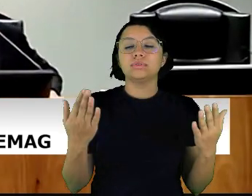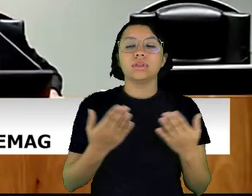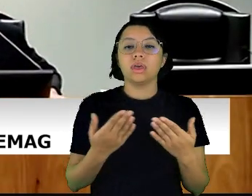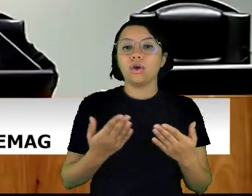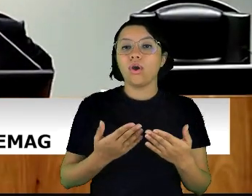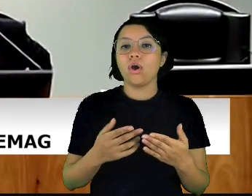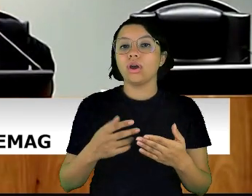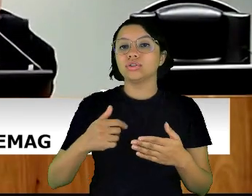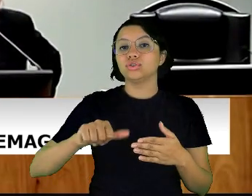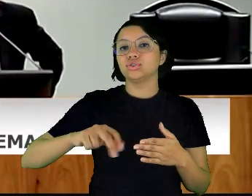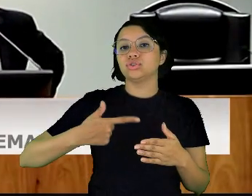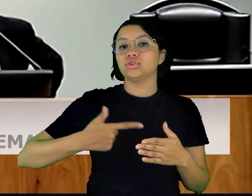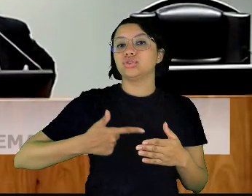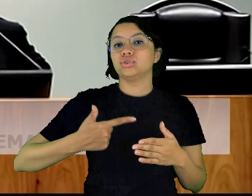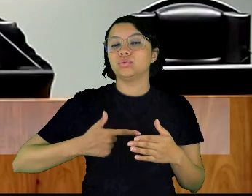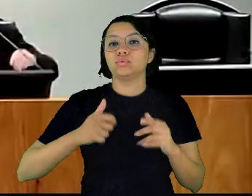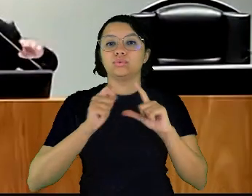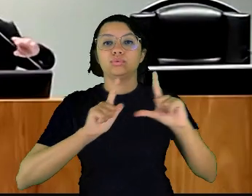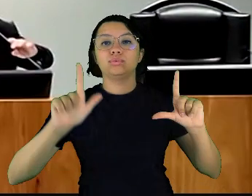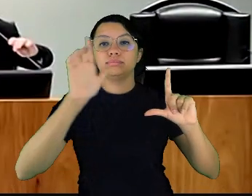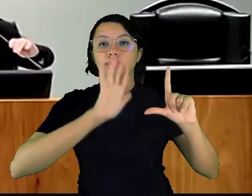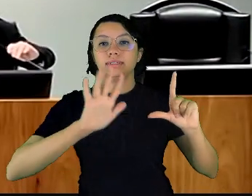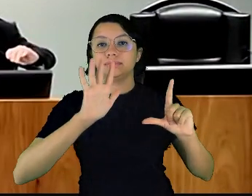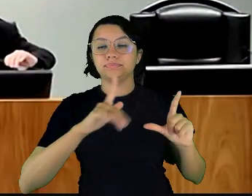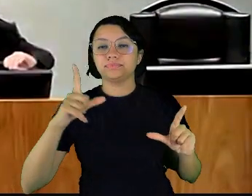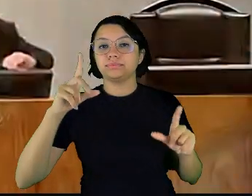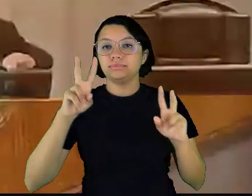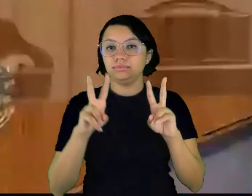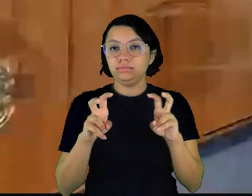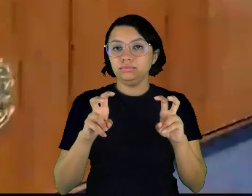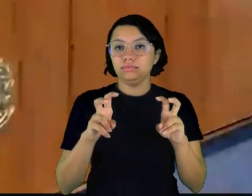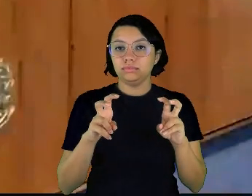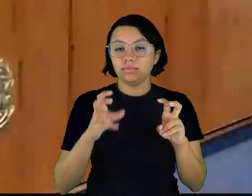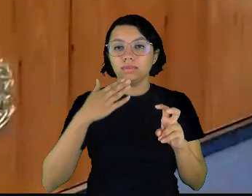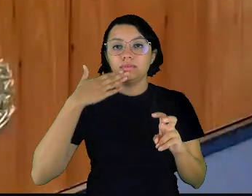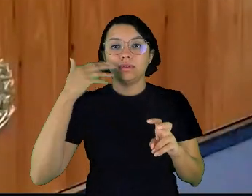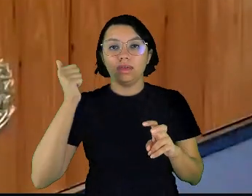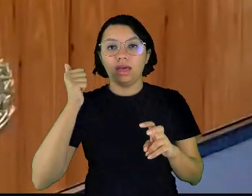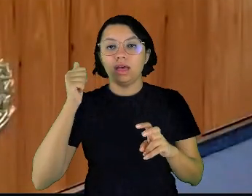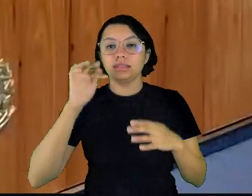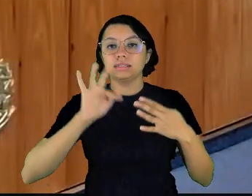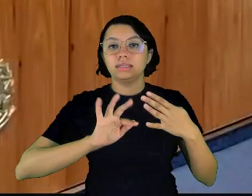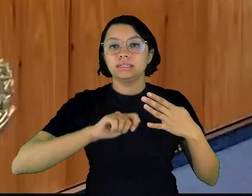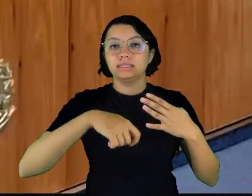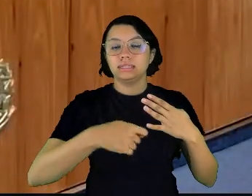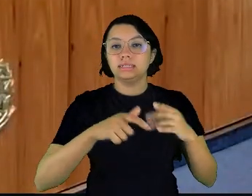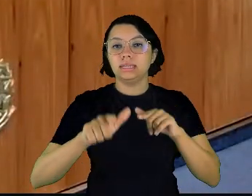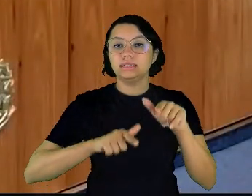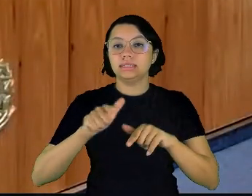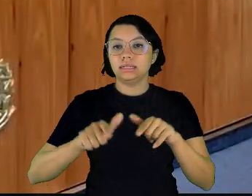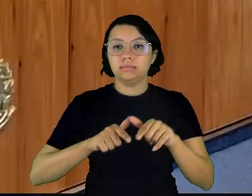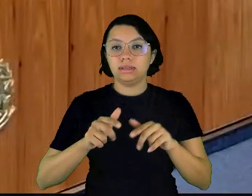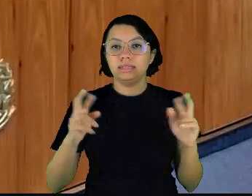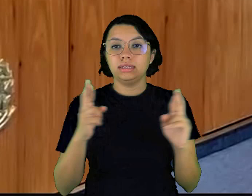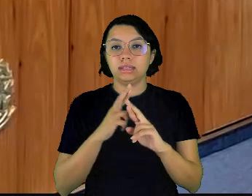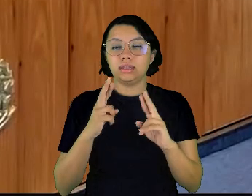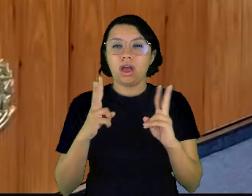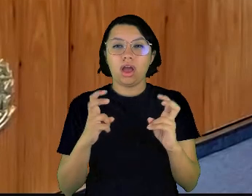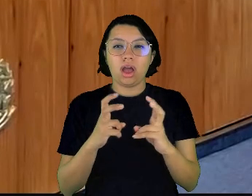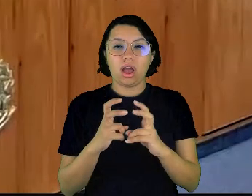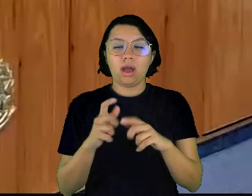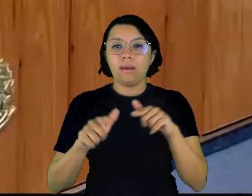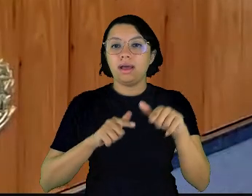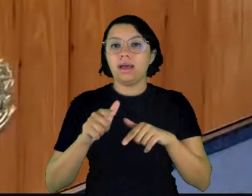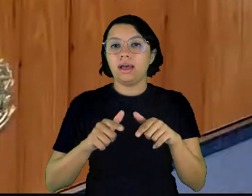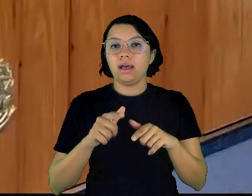neste segundo painel, o tema é eficácia da sentença trabalhista nas lides previdenciárias.